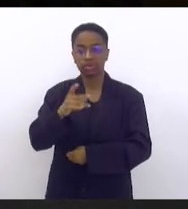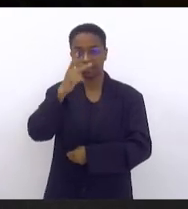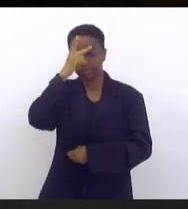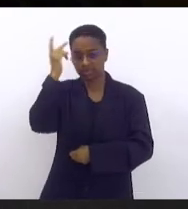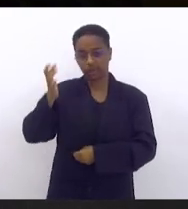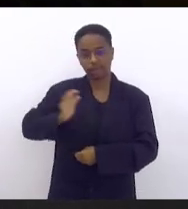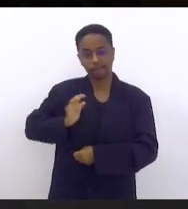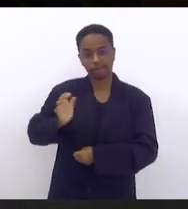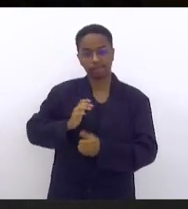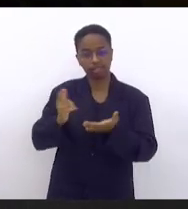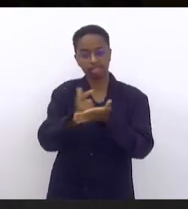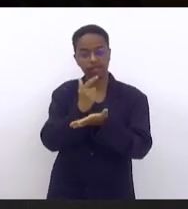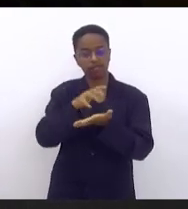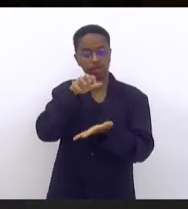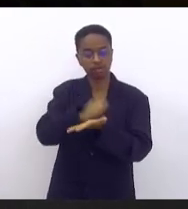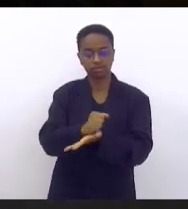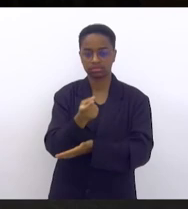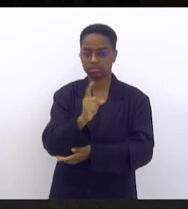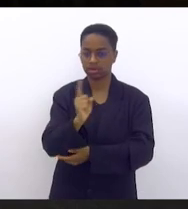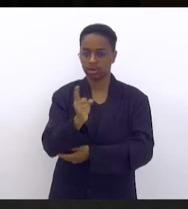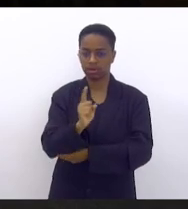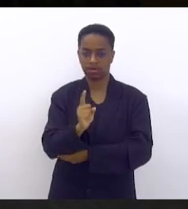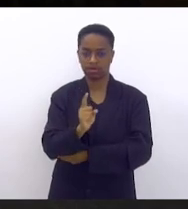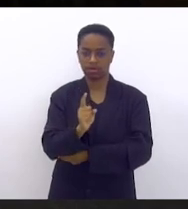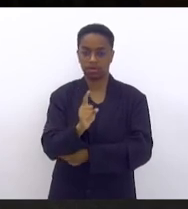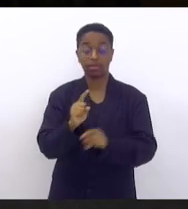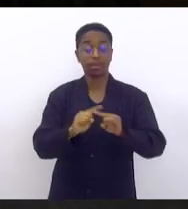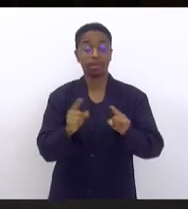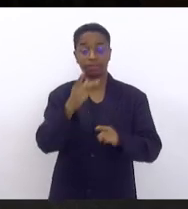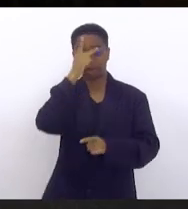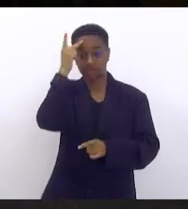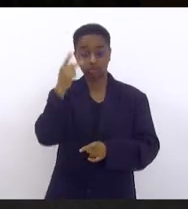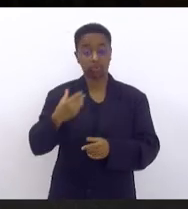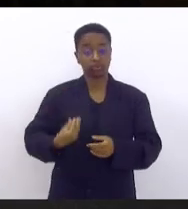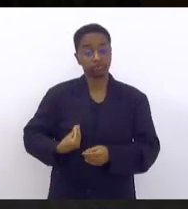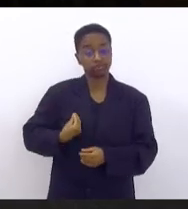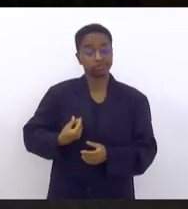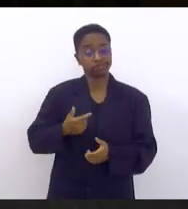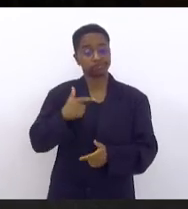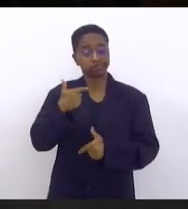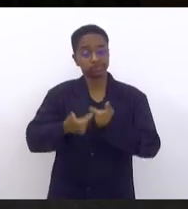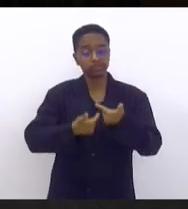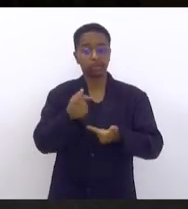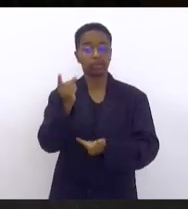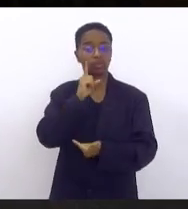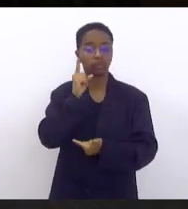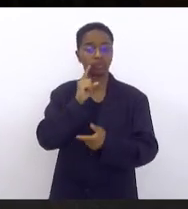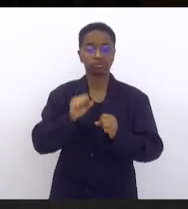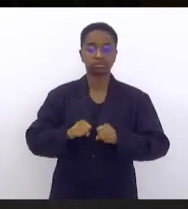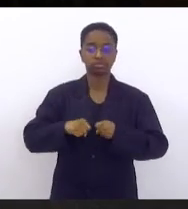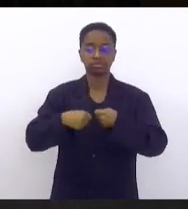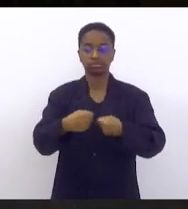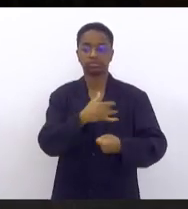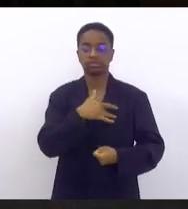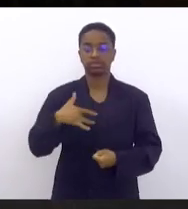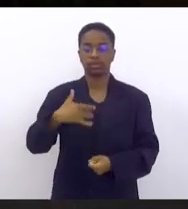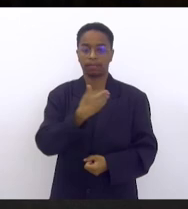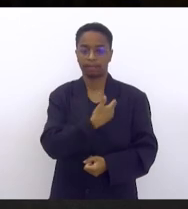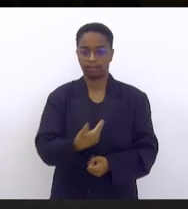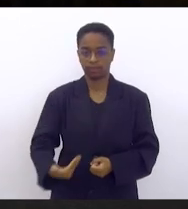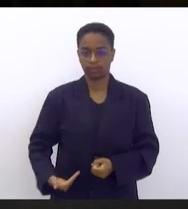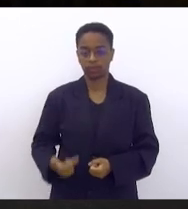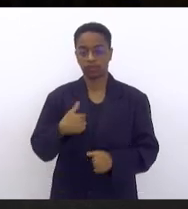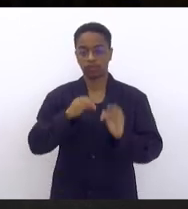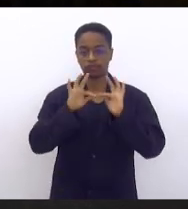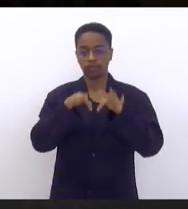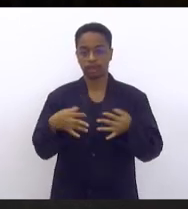livros, aqueles e aquelas que estão nos livros, mas de gente como a gente, que trabalha todos os dias na defesa da saúde pública. Quero, para ir terminando